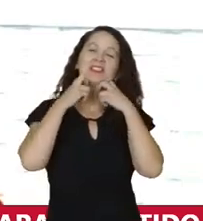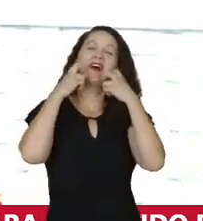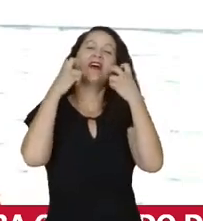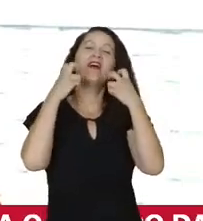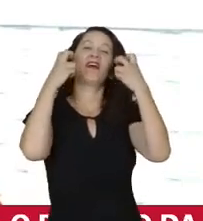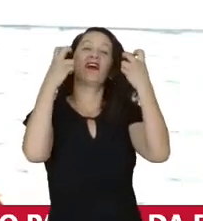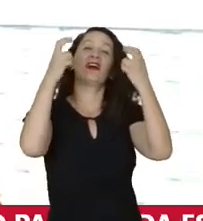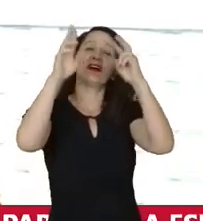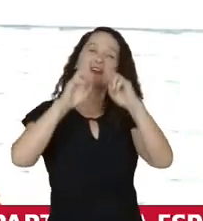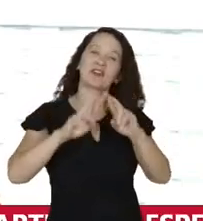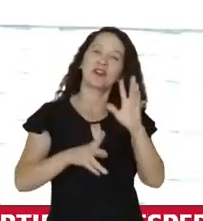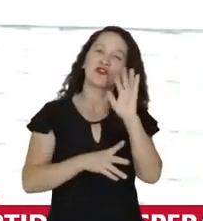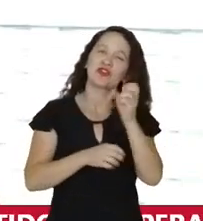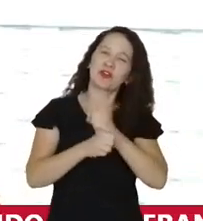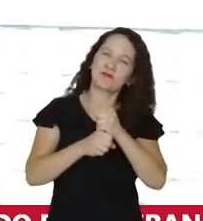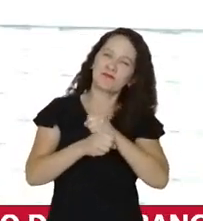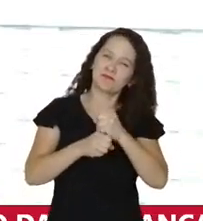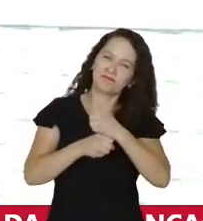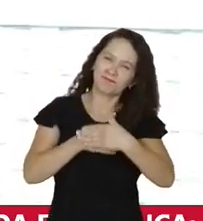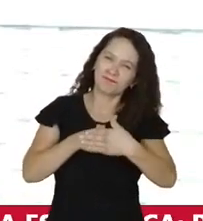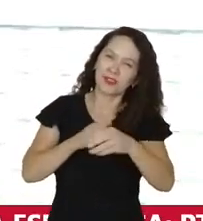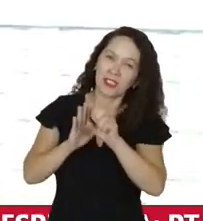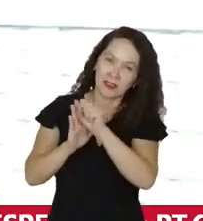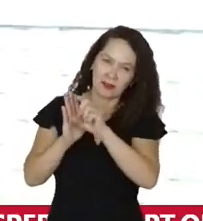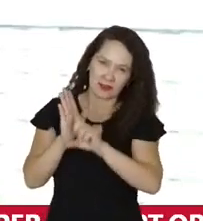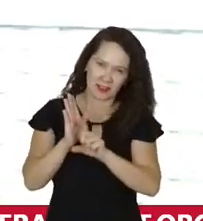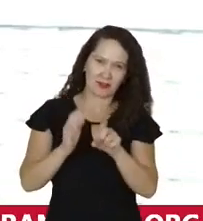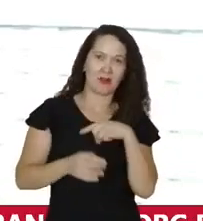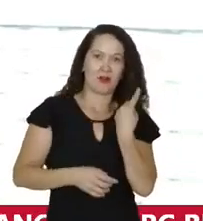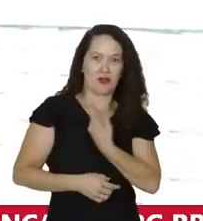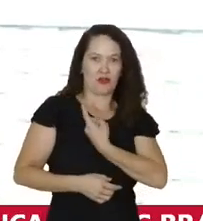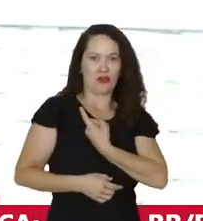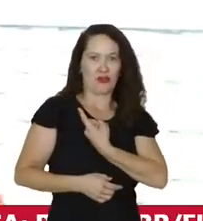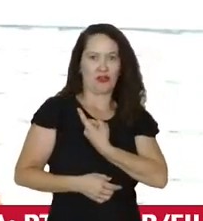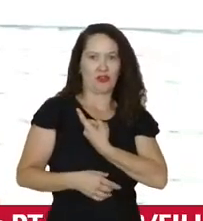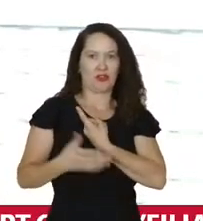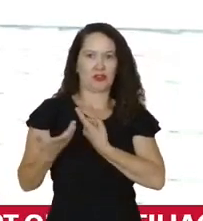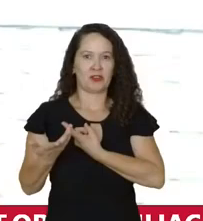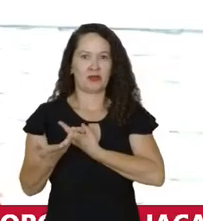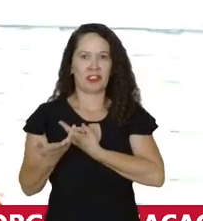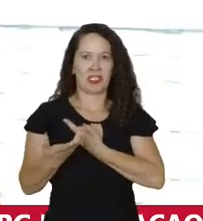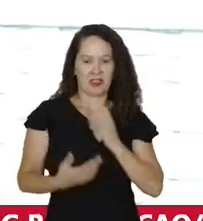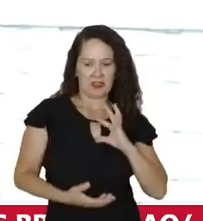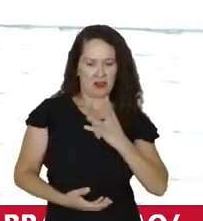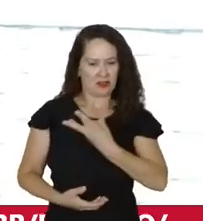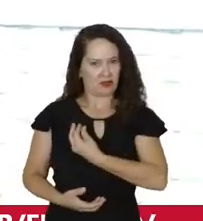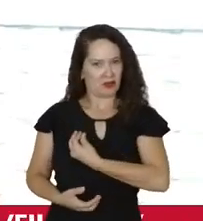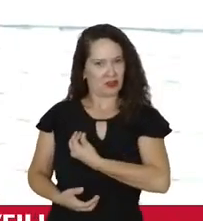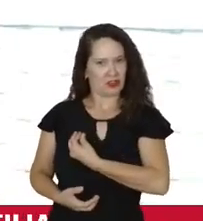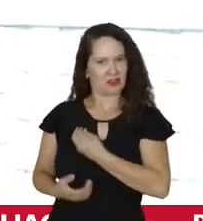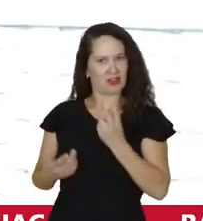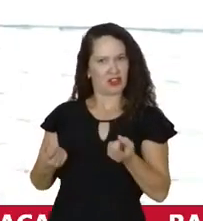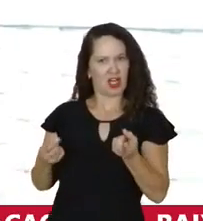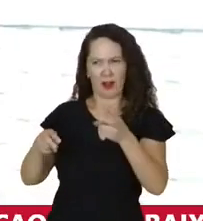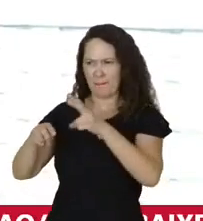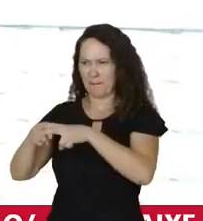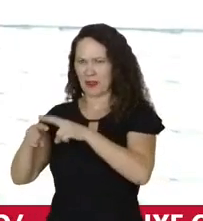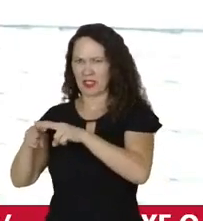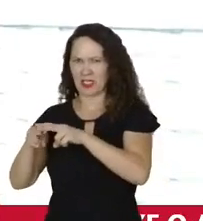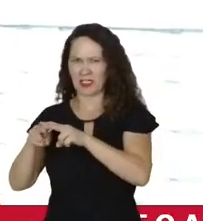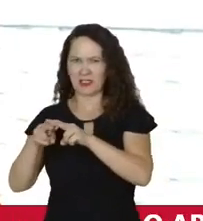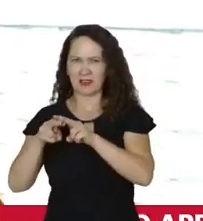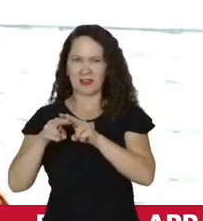que faziam a diferença já há alguns séculos. Nós somos as vozes das chicas manicongos, das travestis condenadas pela